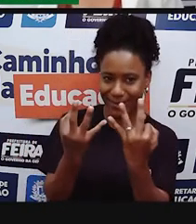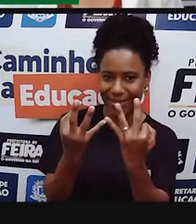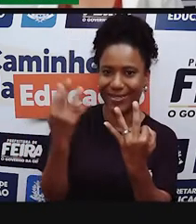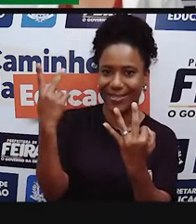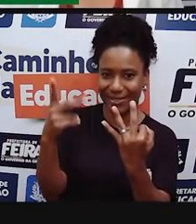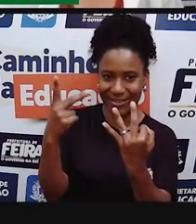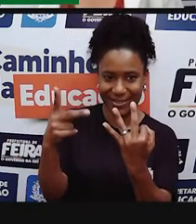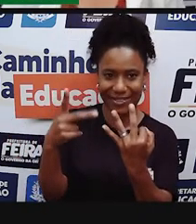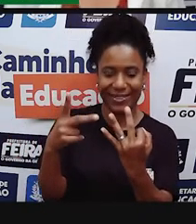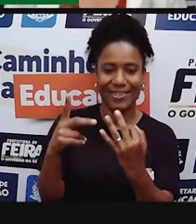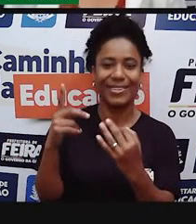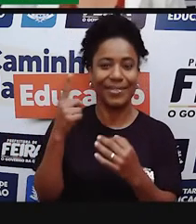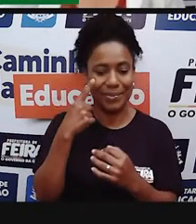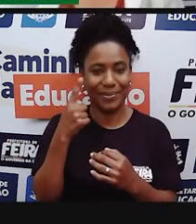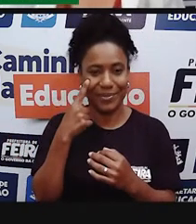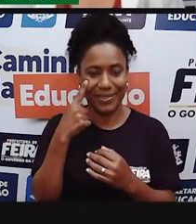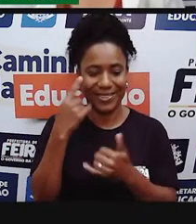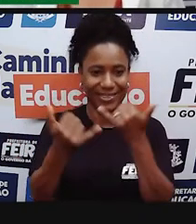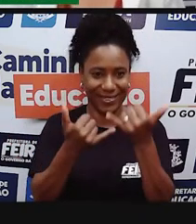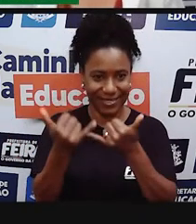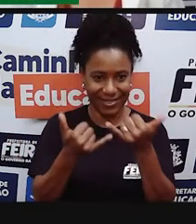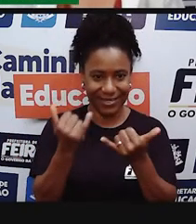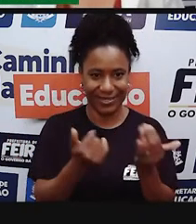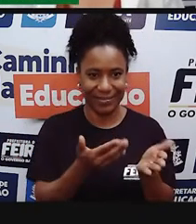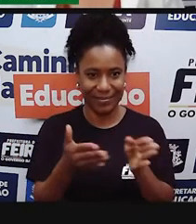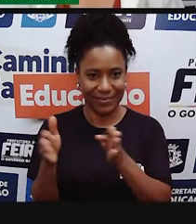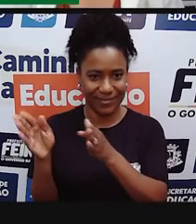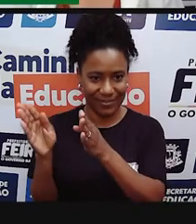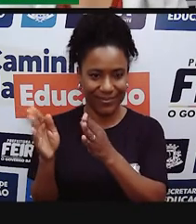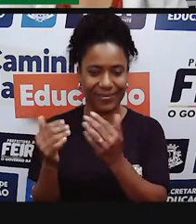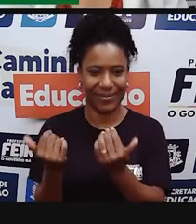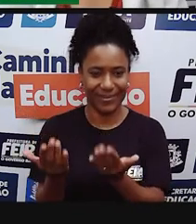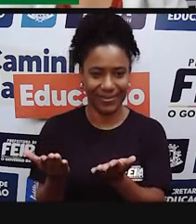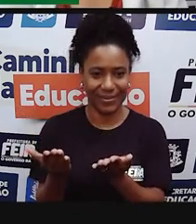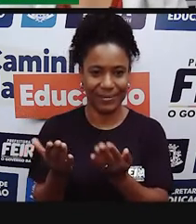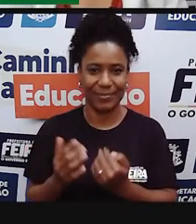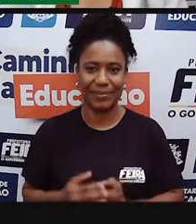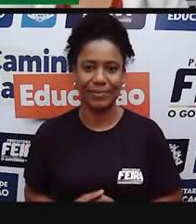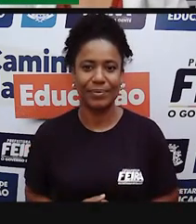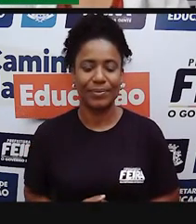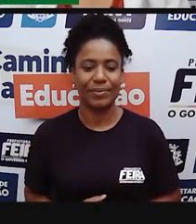que aparecem ok let's go on